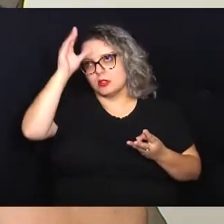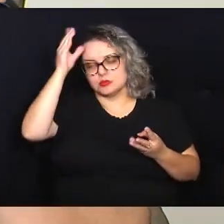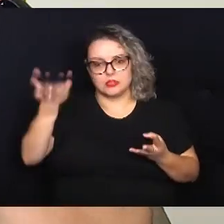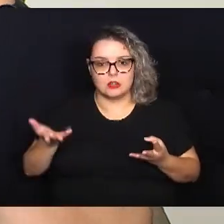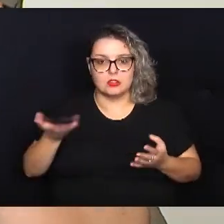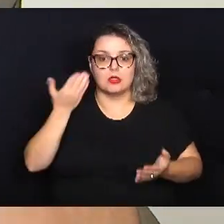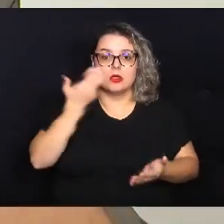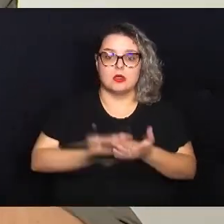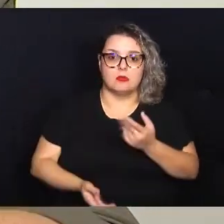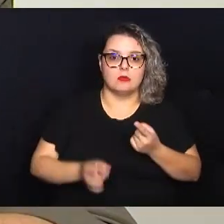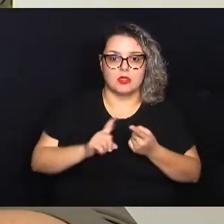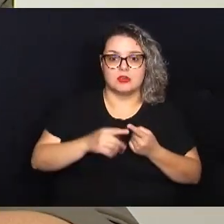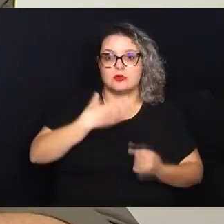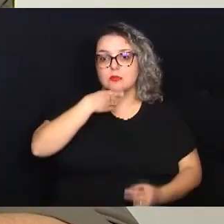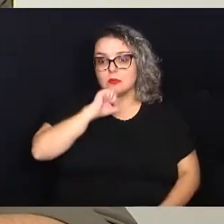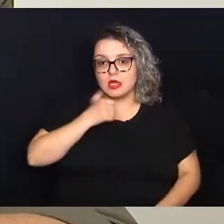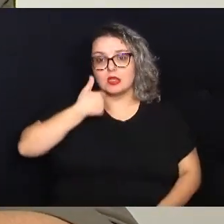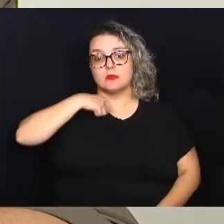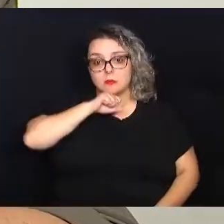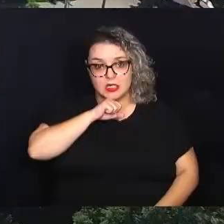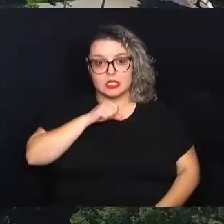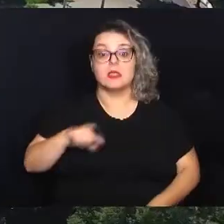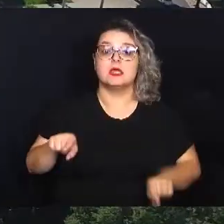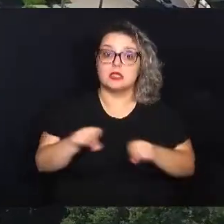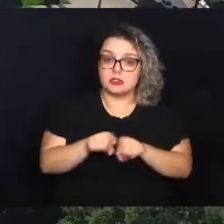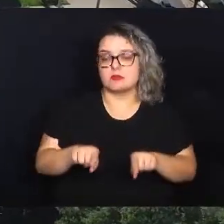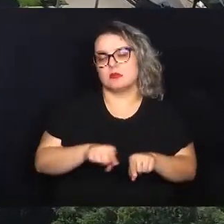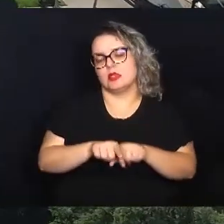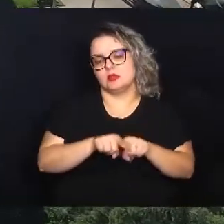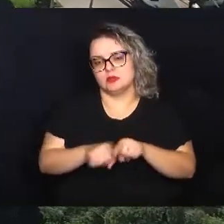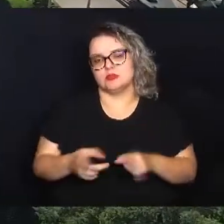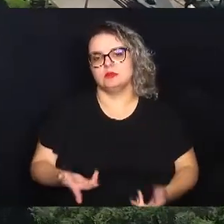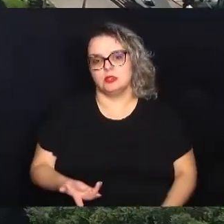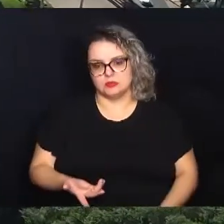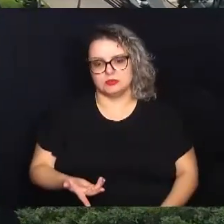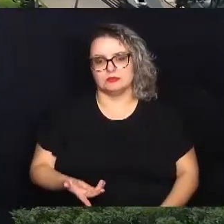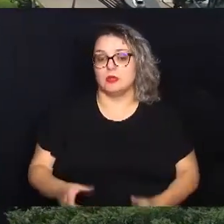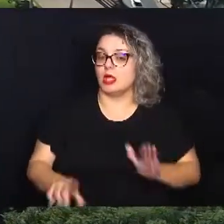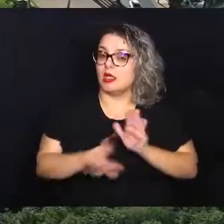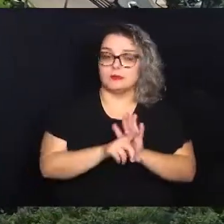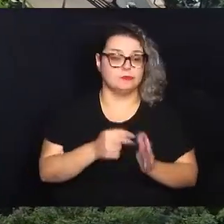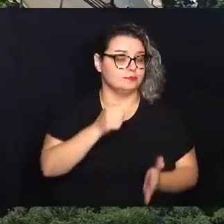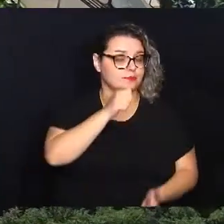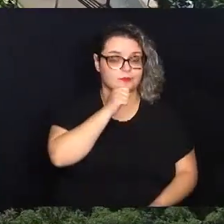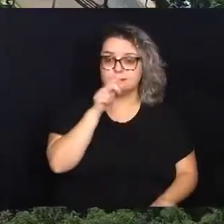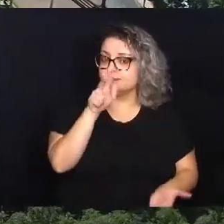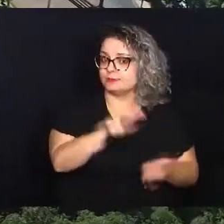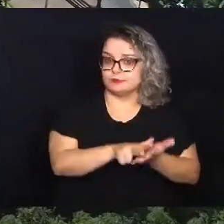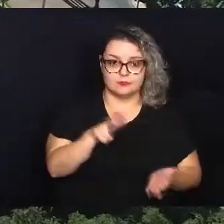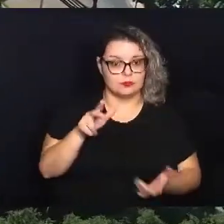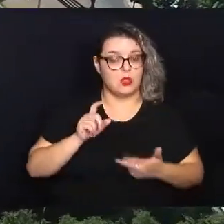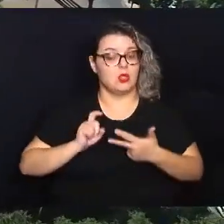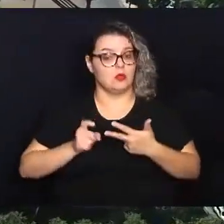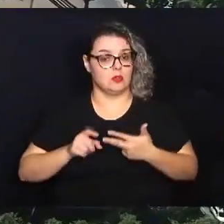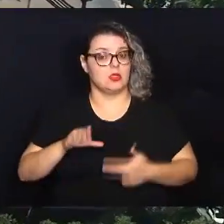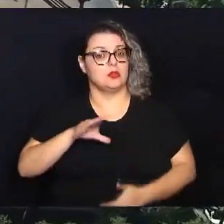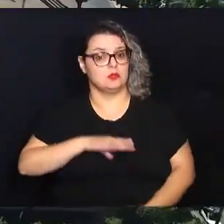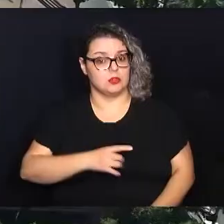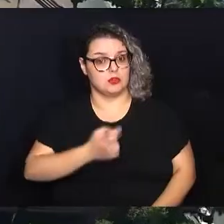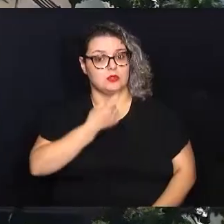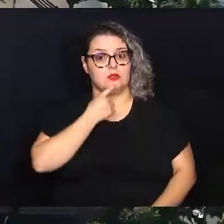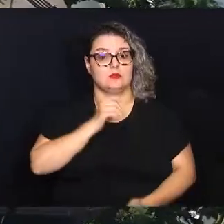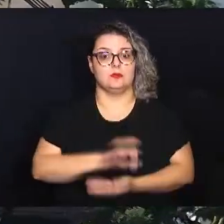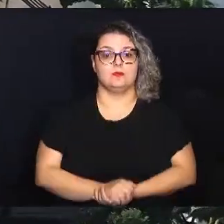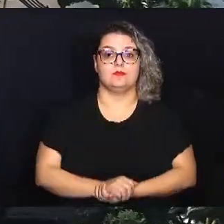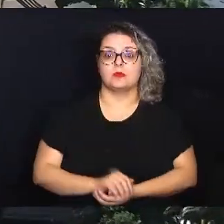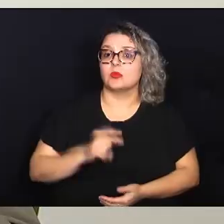outro tio. Então, eles perdem o pai, a mãe e os irmãos. As leis, no entanto, ainda não foram regulamentadas pelo